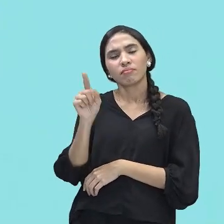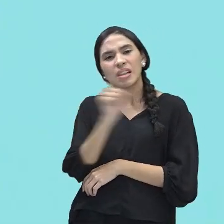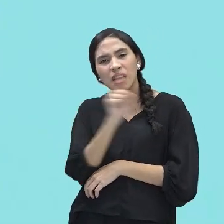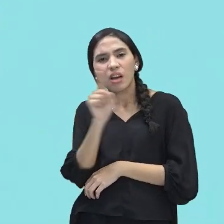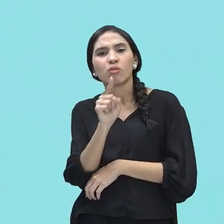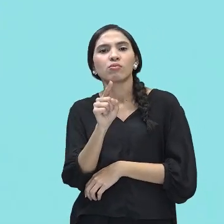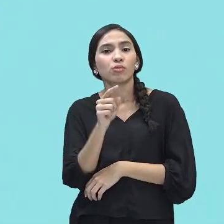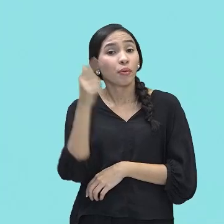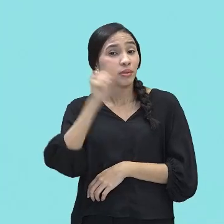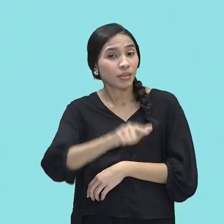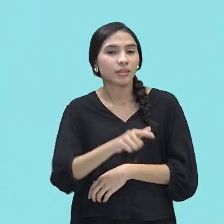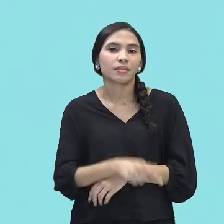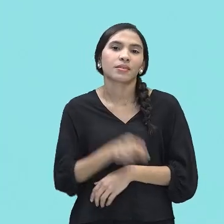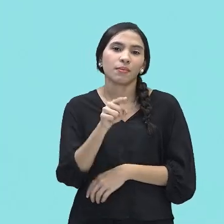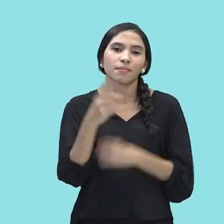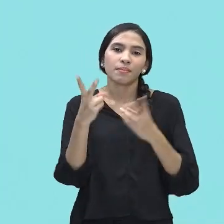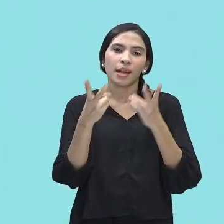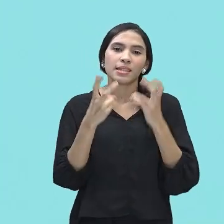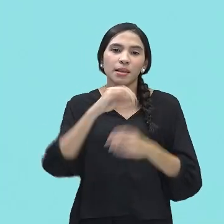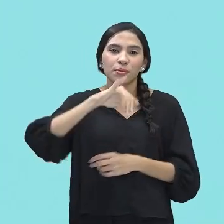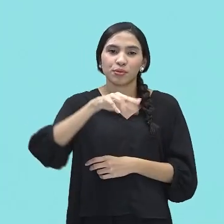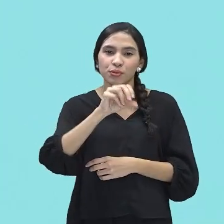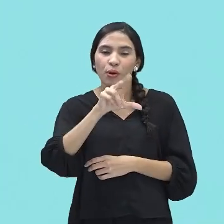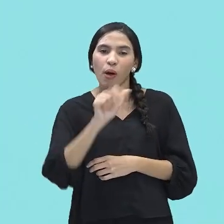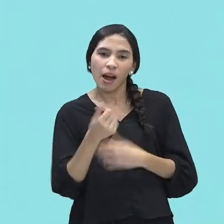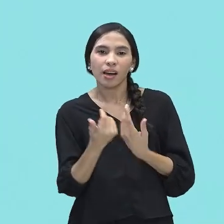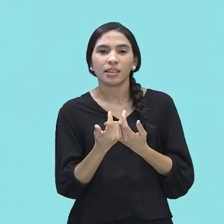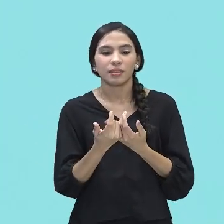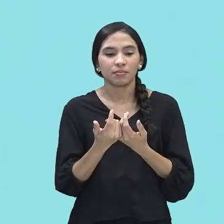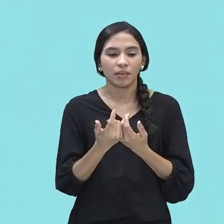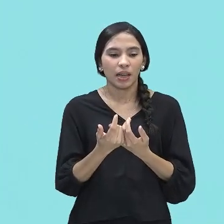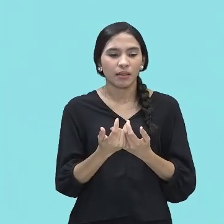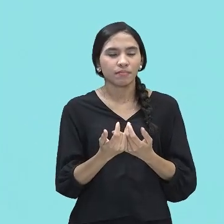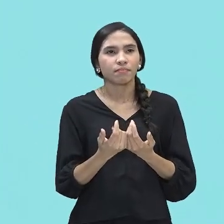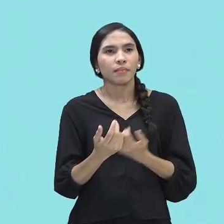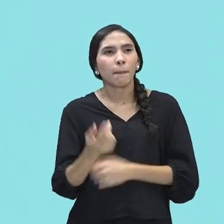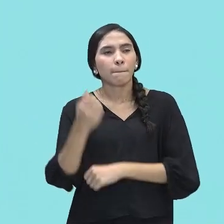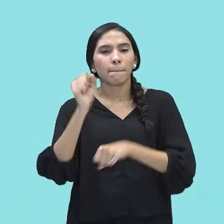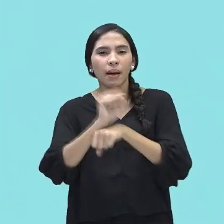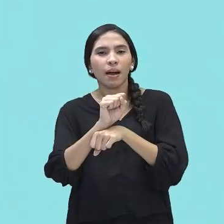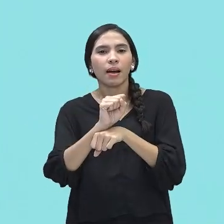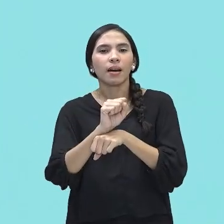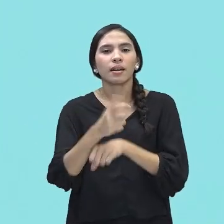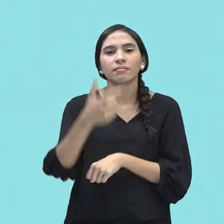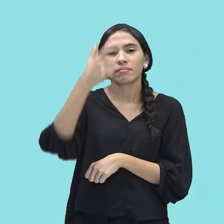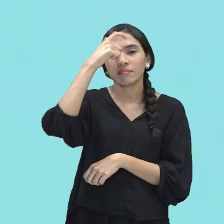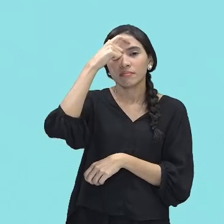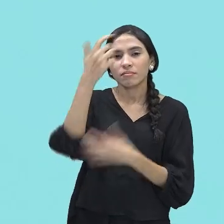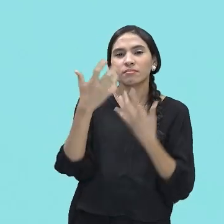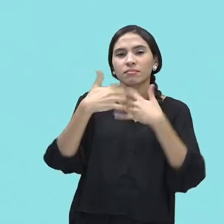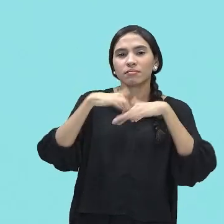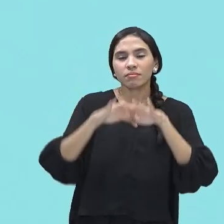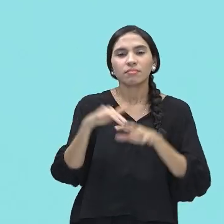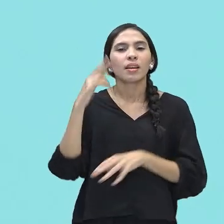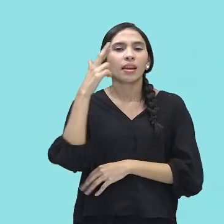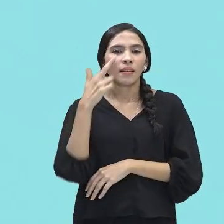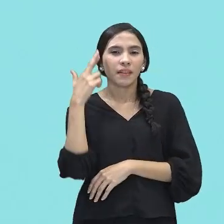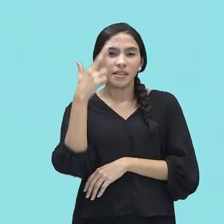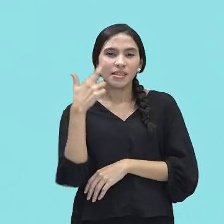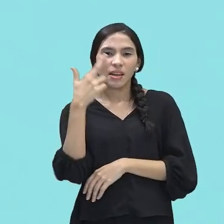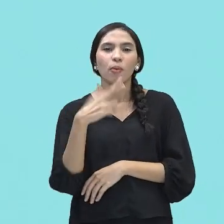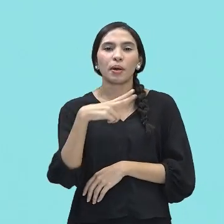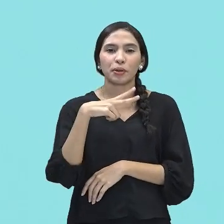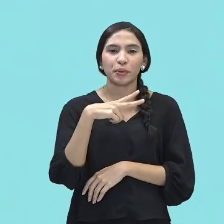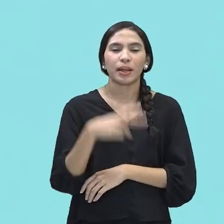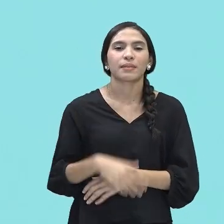que a Joana faz esse momento de reflexão com ela mesma. Um momento bem íntimo, né? E aí, na obra, o